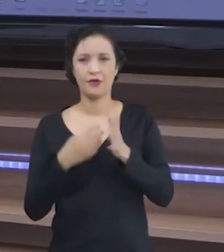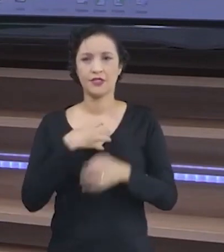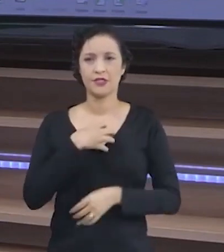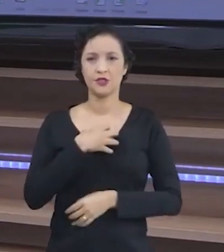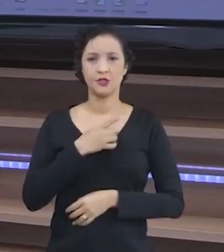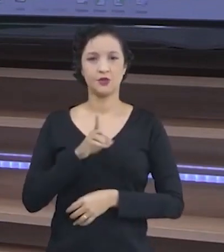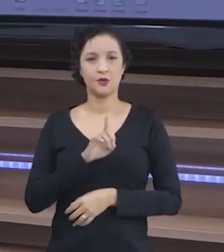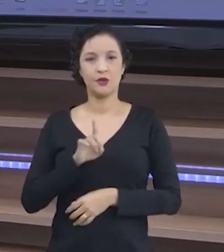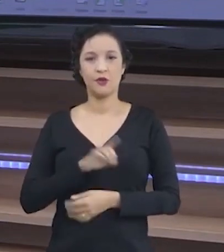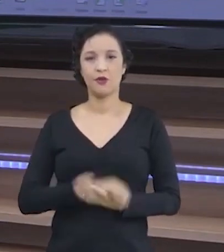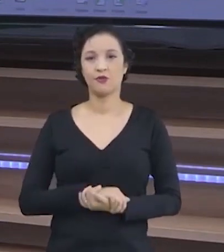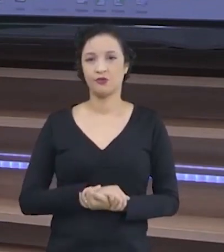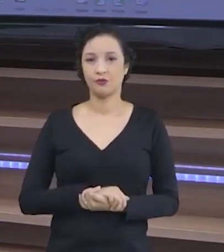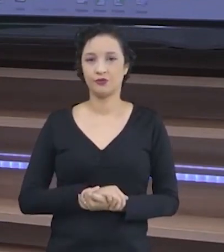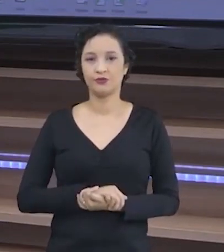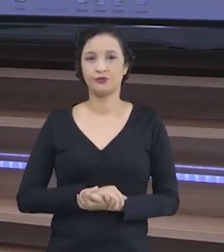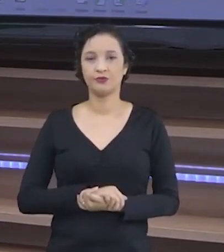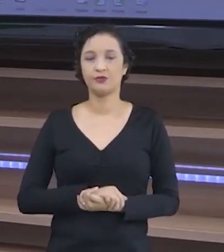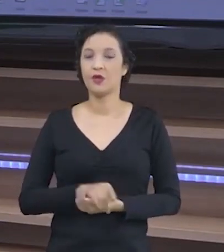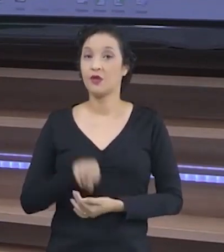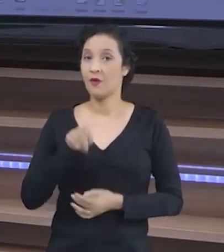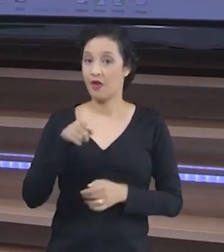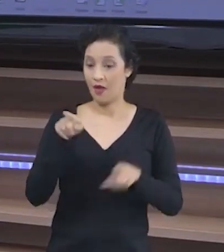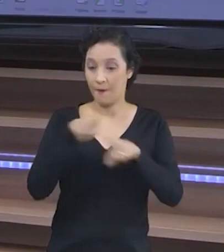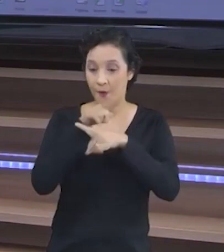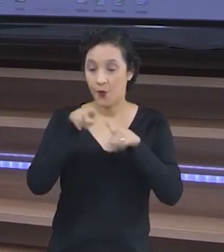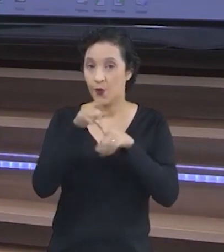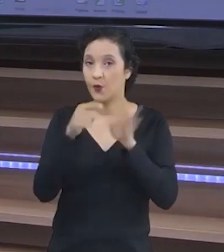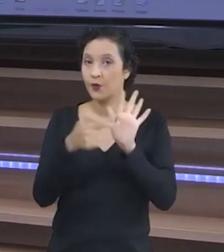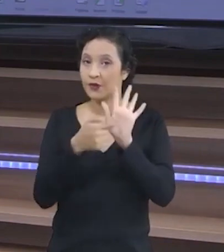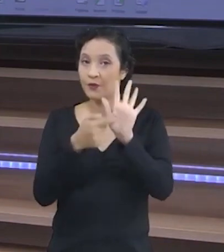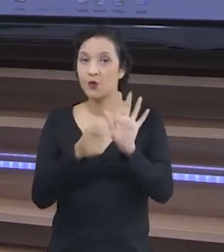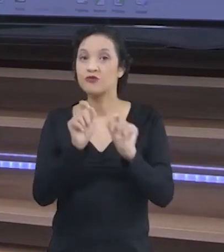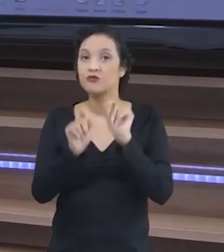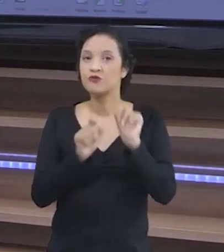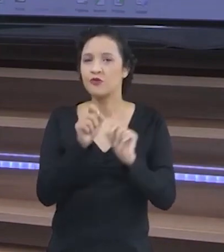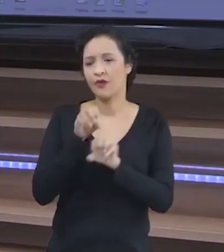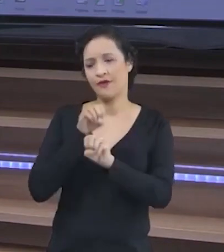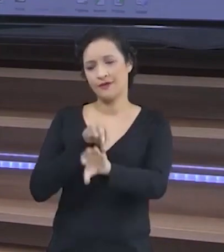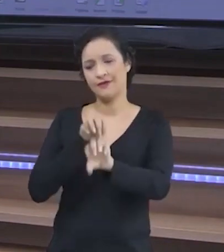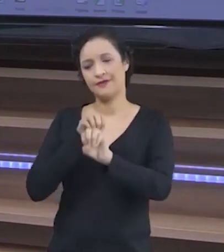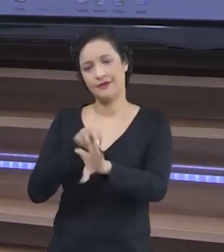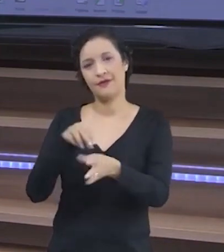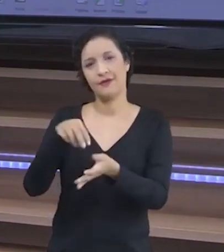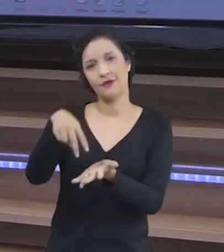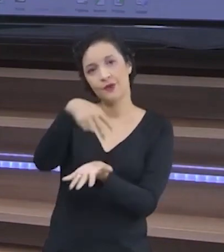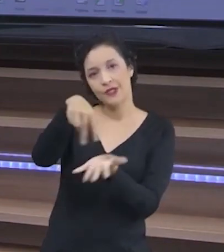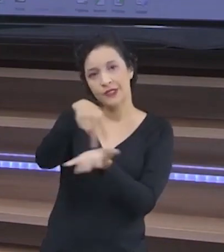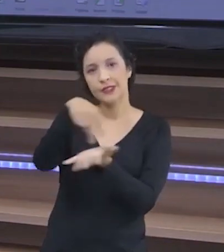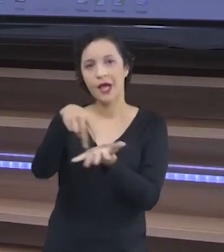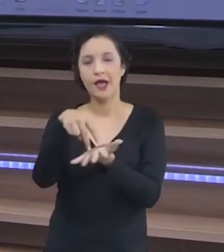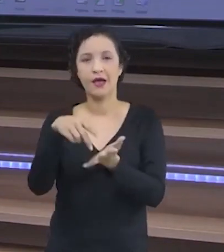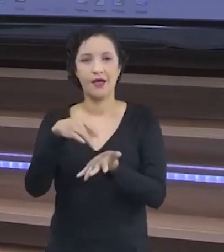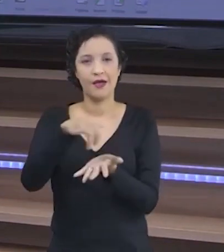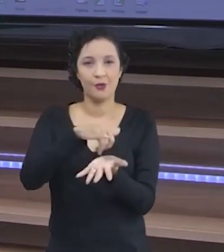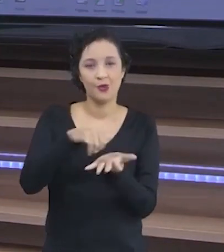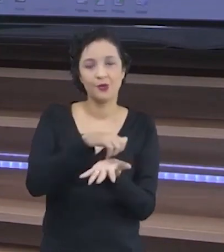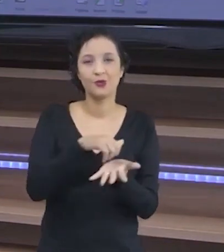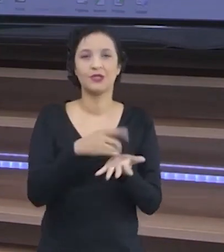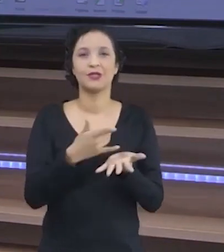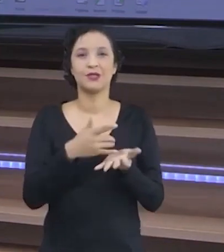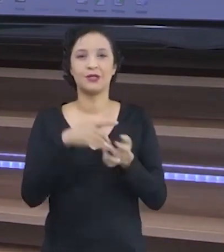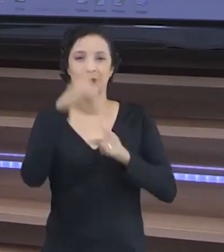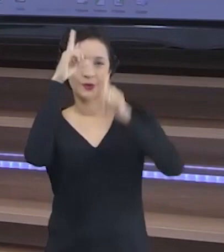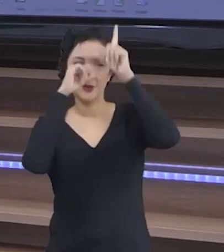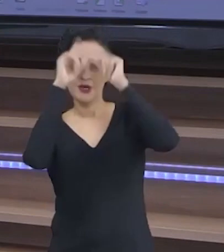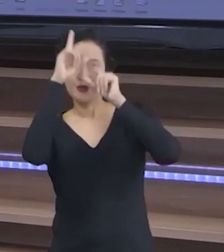foi bem literal. Ou seja, ela está me ensinando a dançar. Que música? A música do Boi Caprichoso. Ritmo quente. Sendo que é